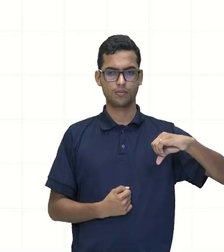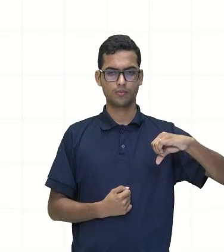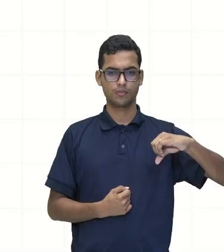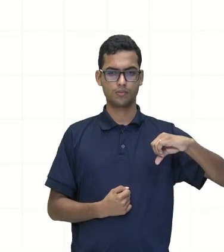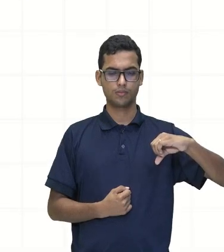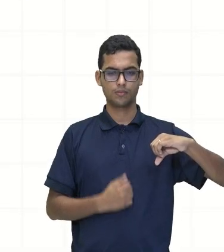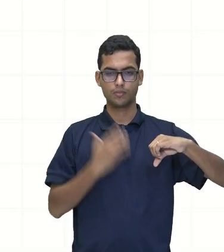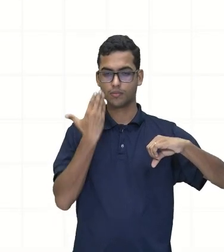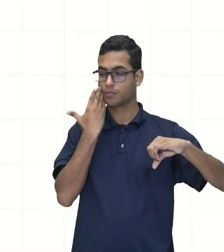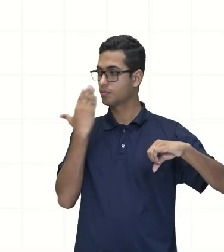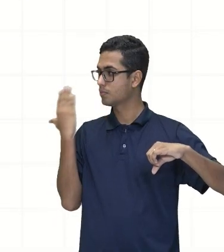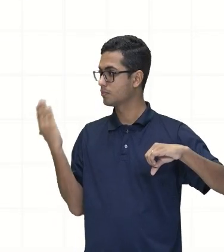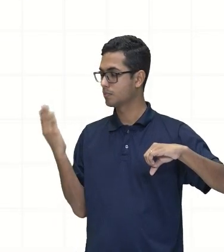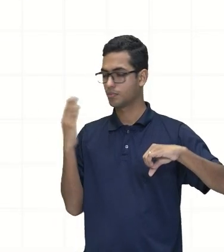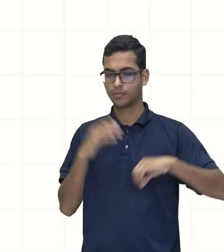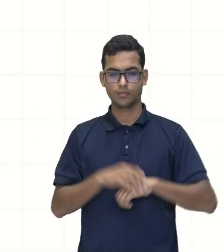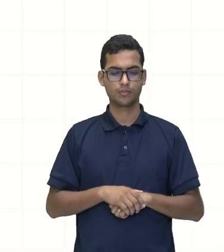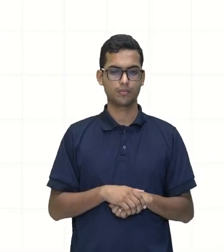foi o depósito,